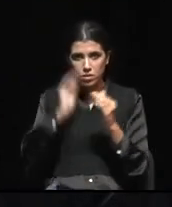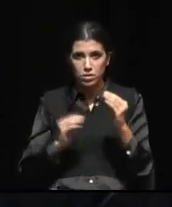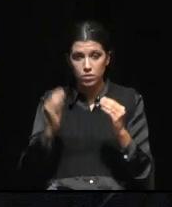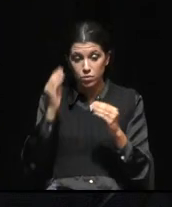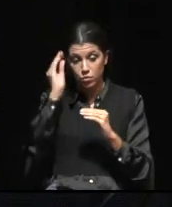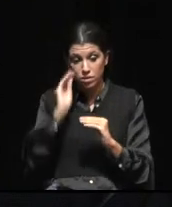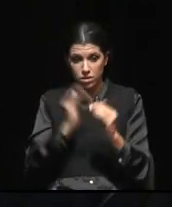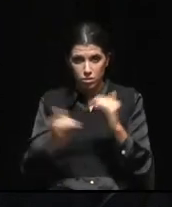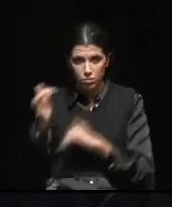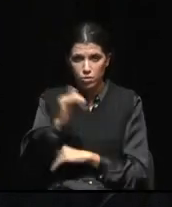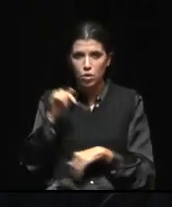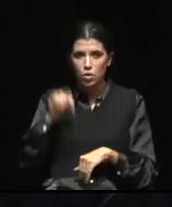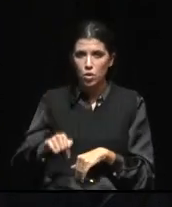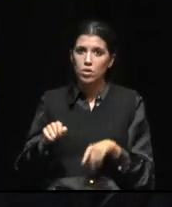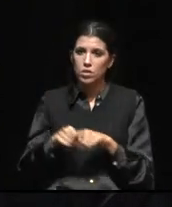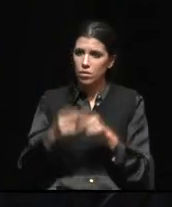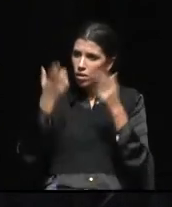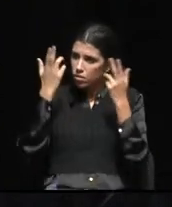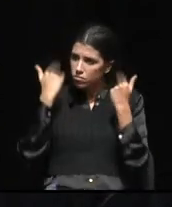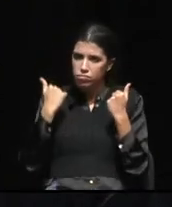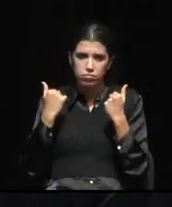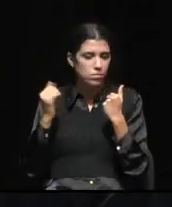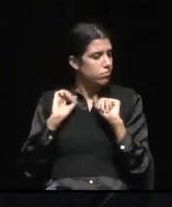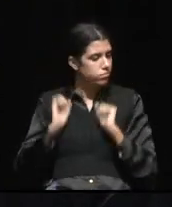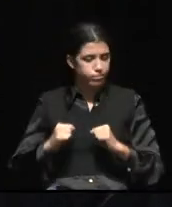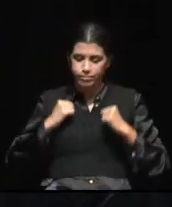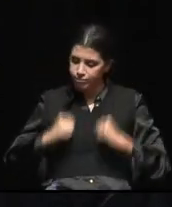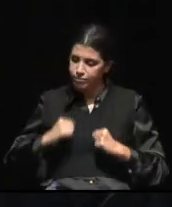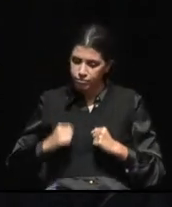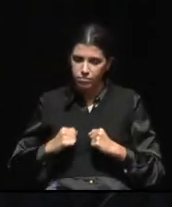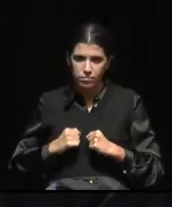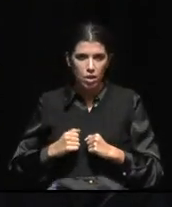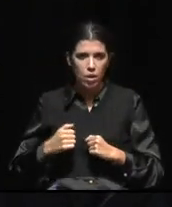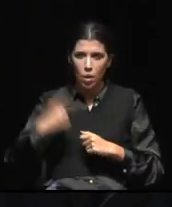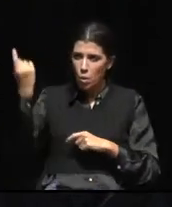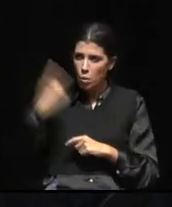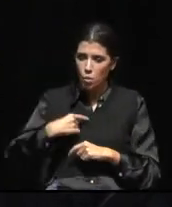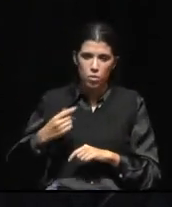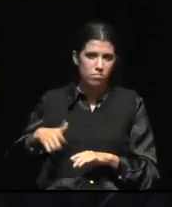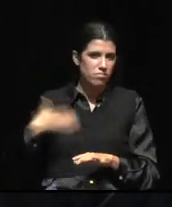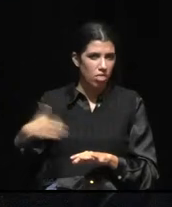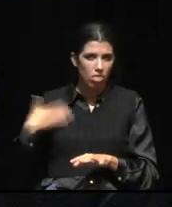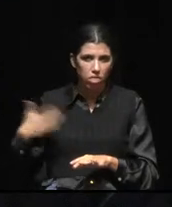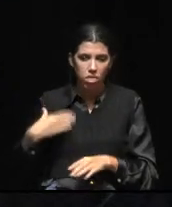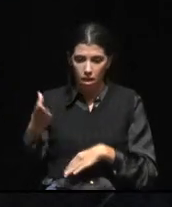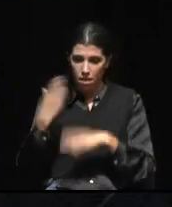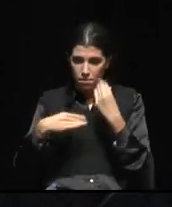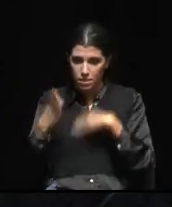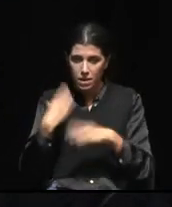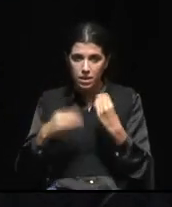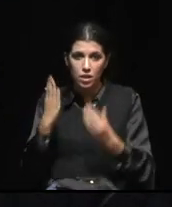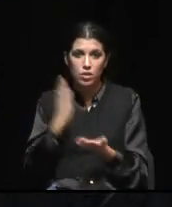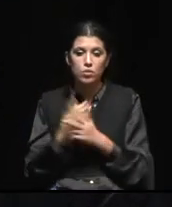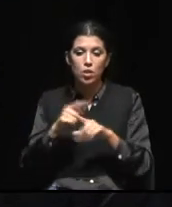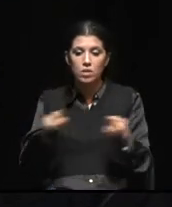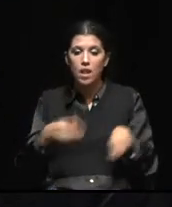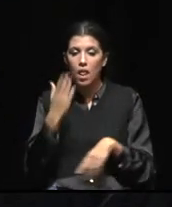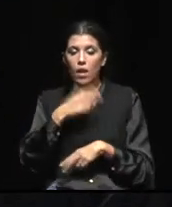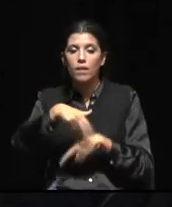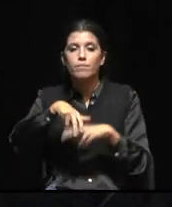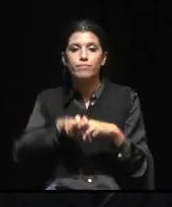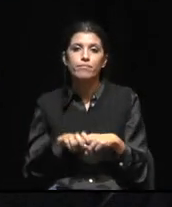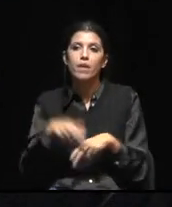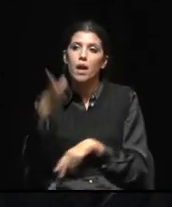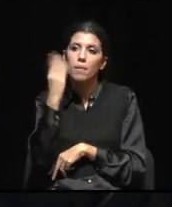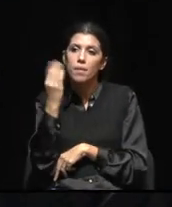resignam Seremos sempre insubmissos e indignados nunca conformados com o que nos é imposto aprender é mais do que estar sentado nas salas de aula